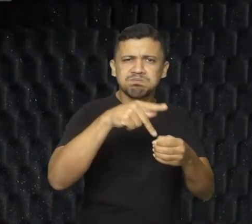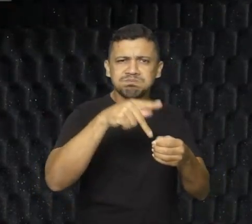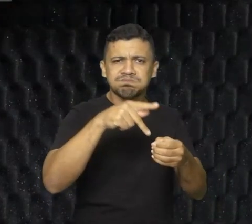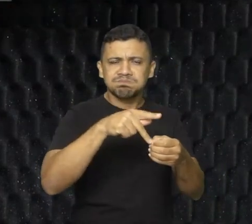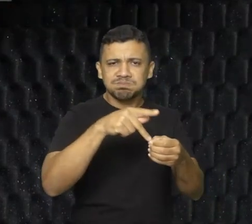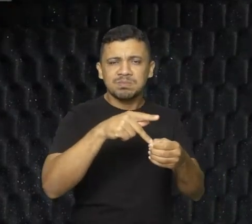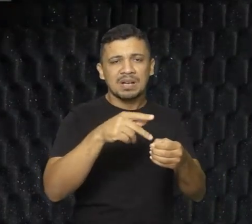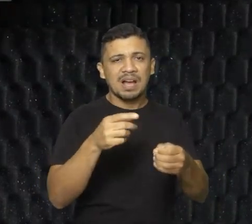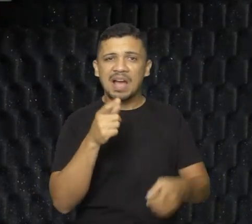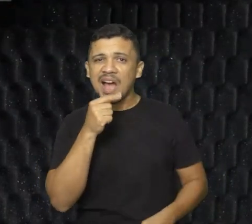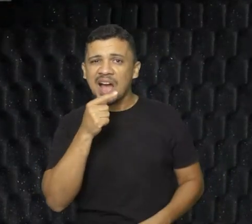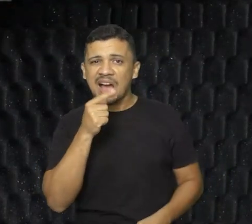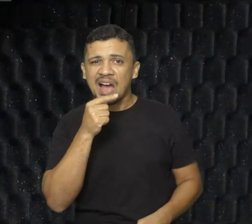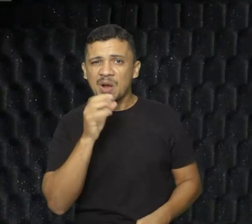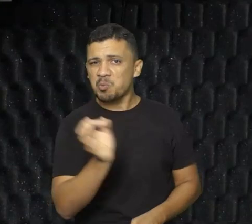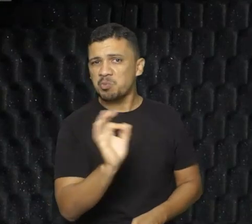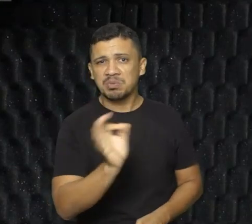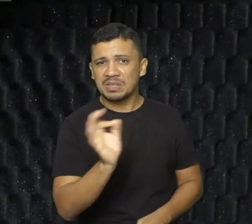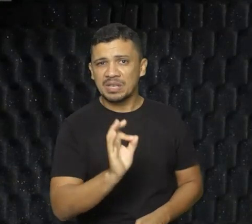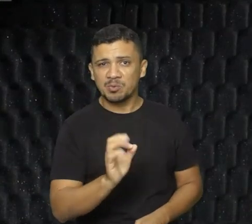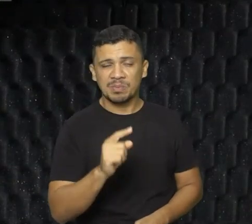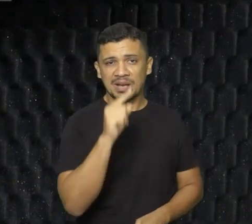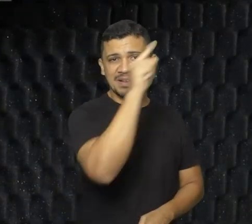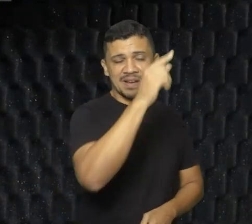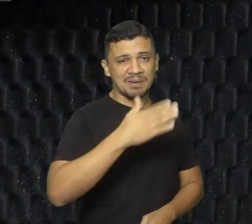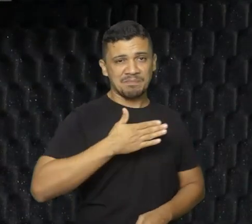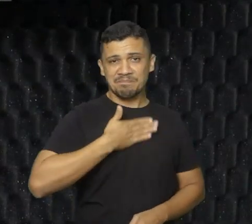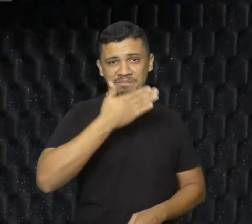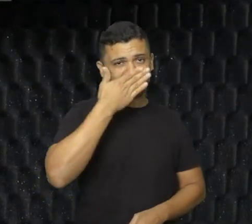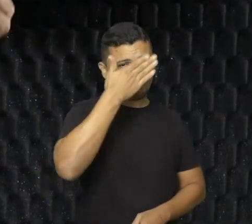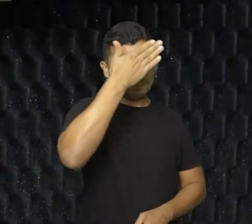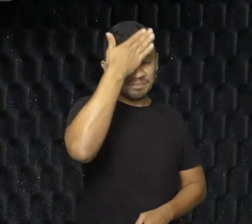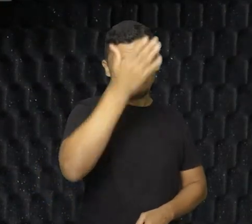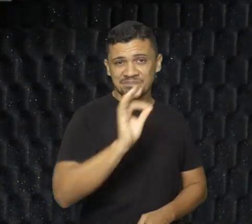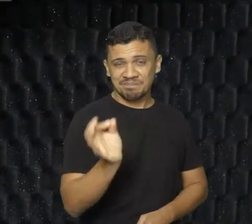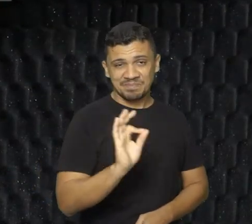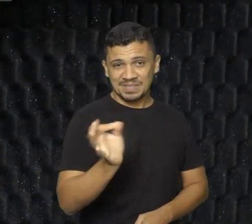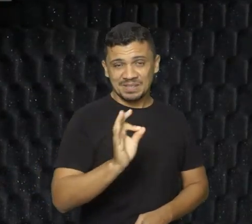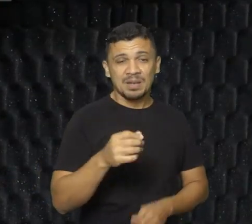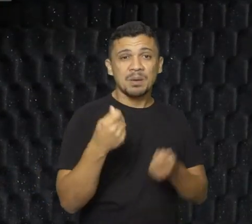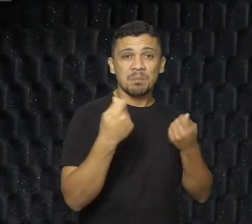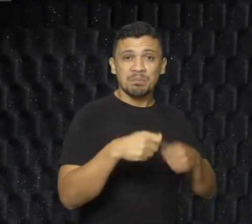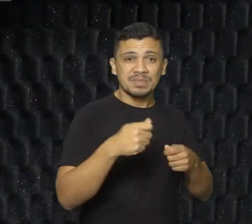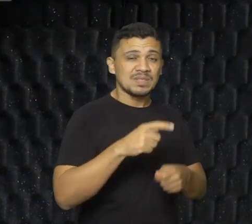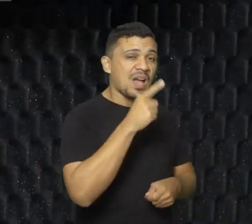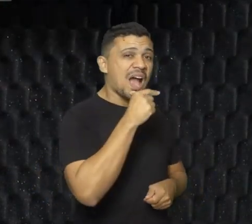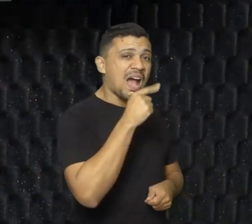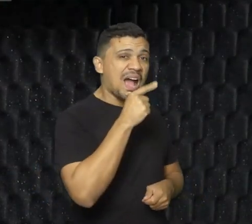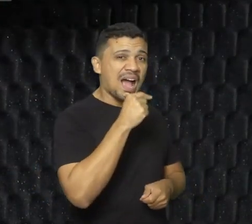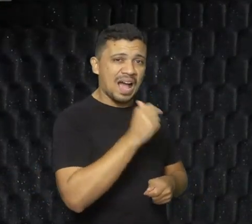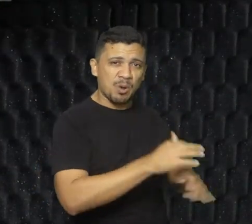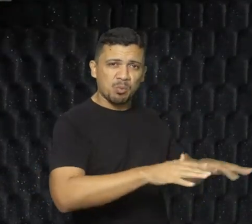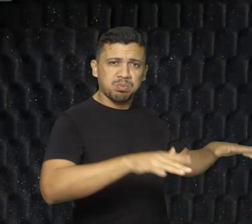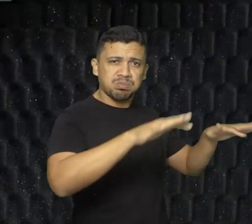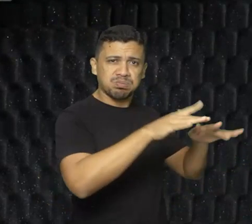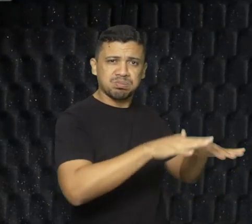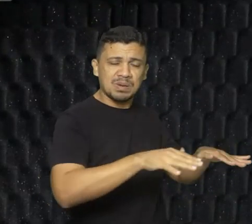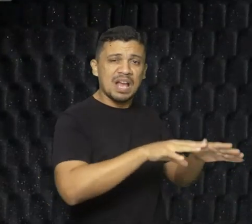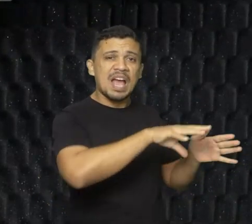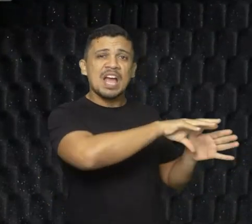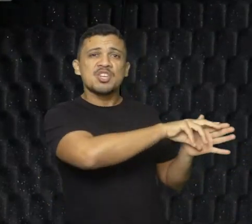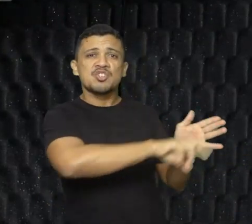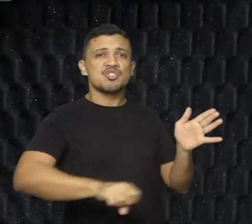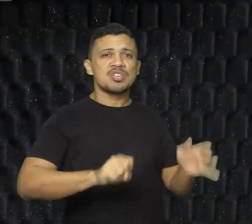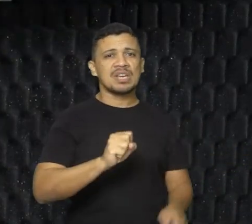há recurso hídrico lá na Arábia Saudita, tanto que eles têm que dessalinizar a água do mar para poder consumir ou comprar de